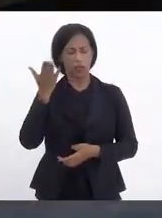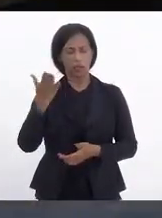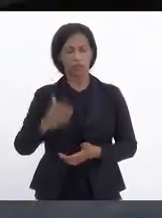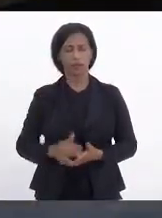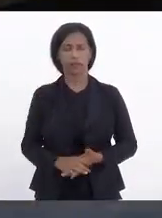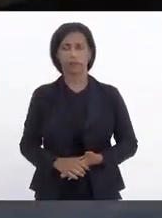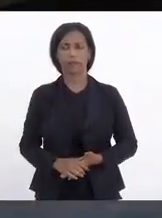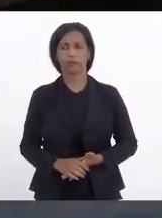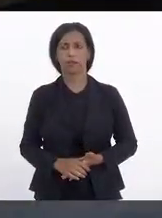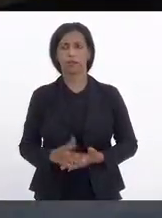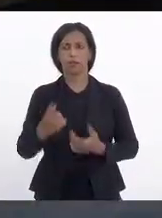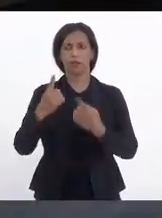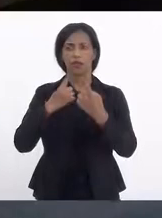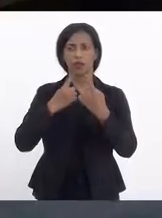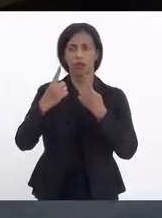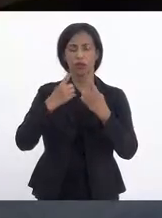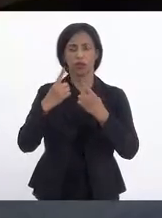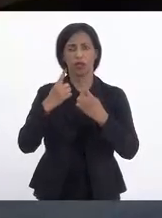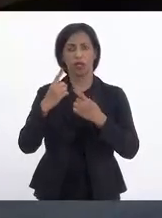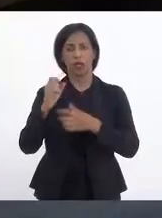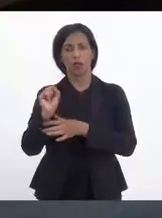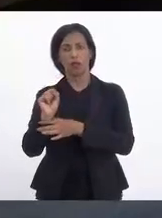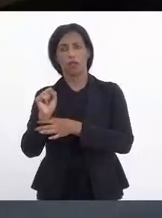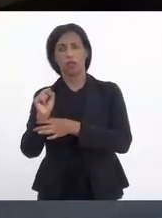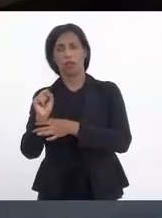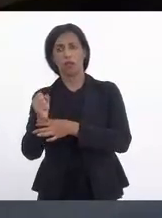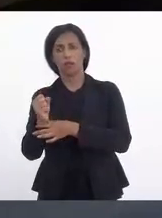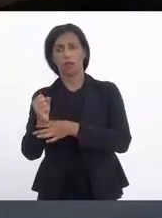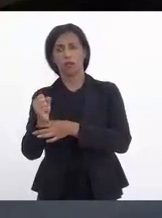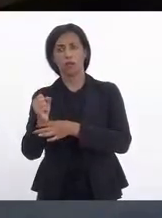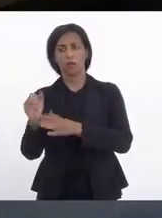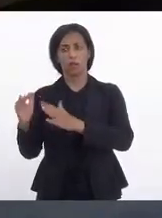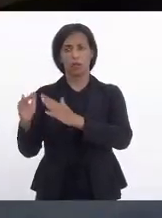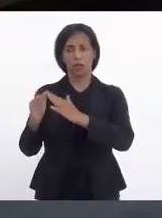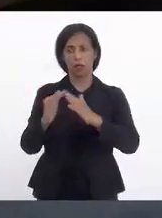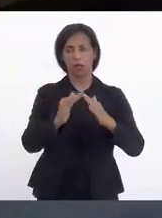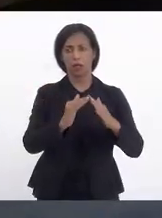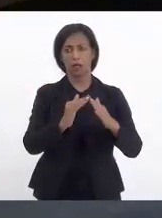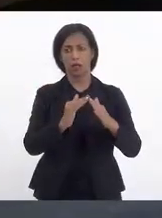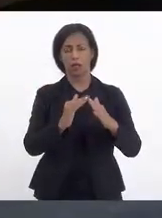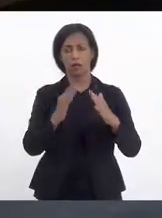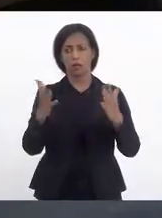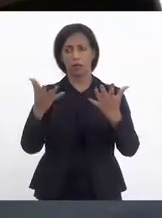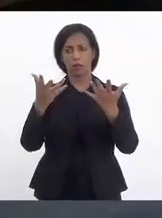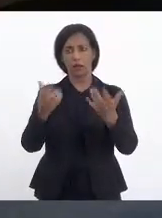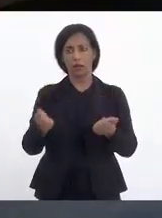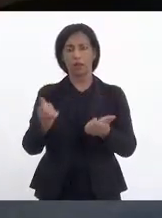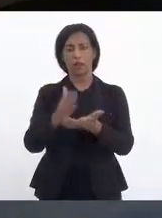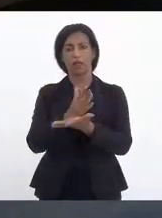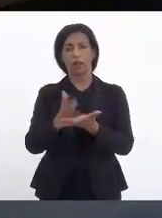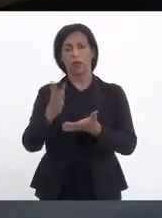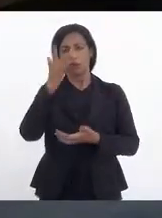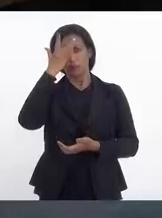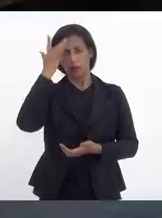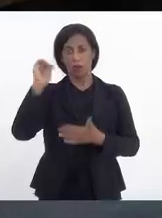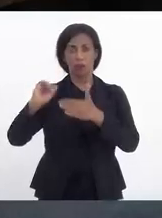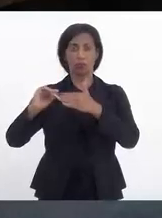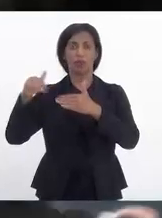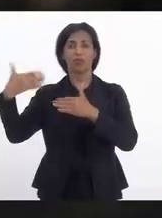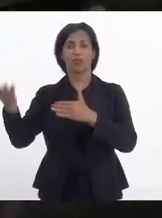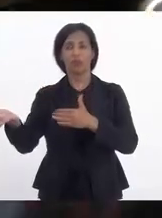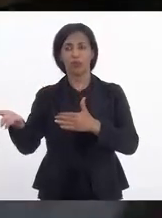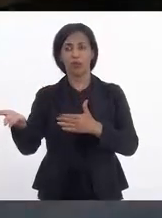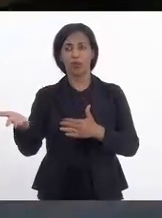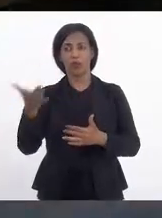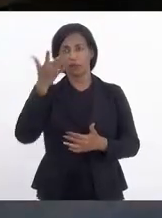prevalece tentar dialogar com a segurança da casa para ver se consegue permitir a entrada de mais algumas pessoas que estão do lado de fora